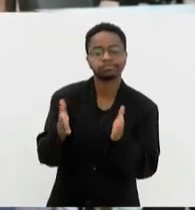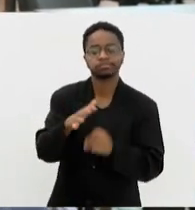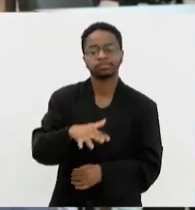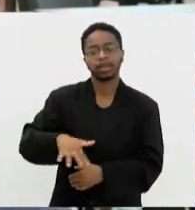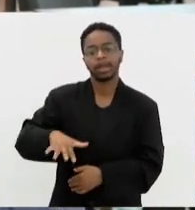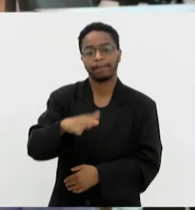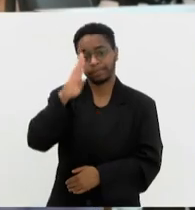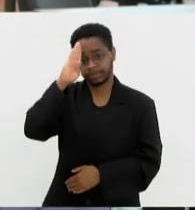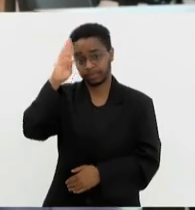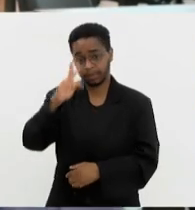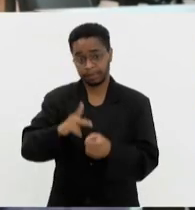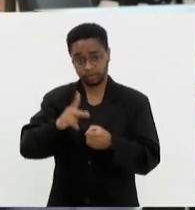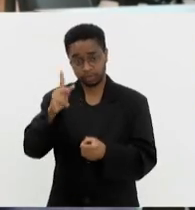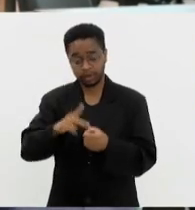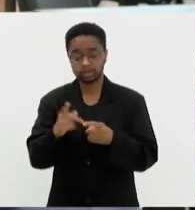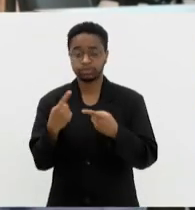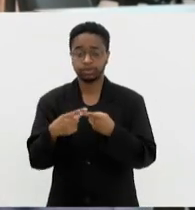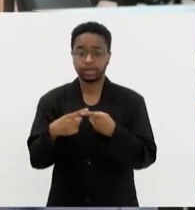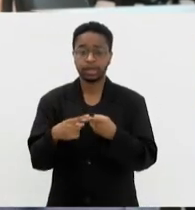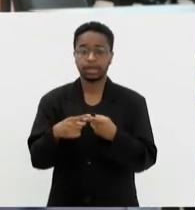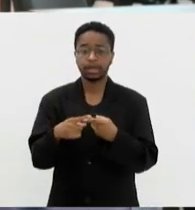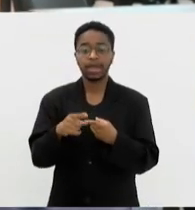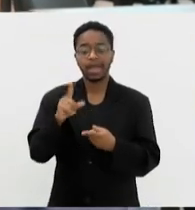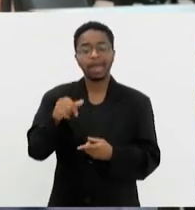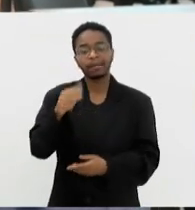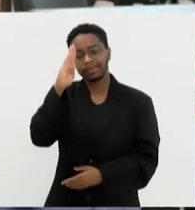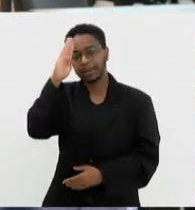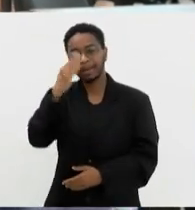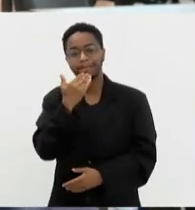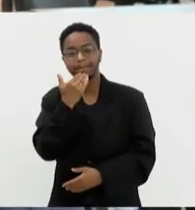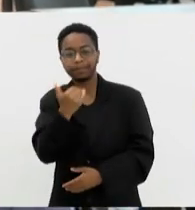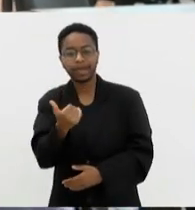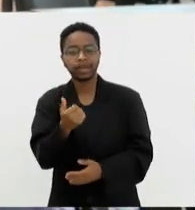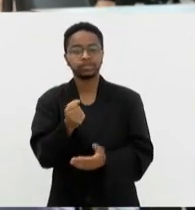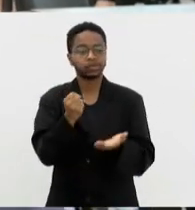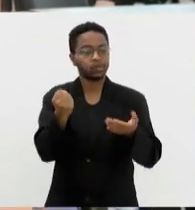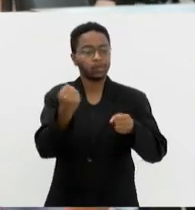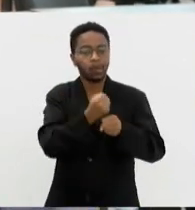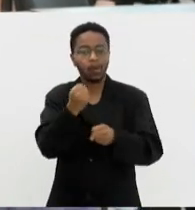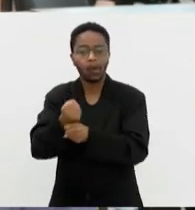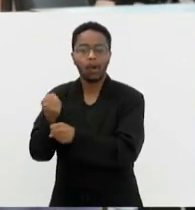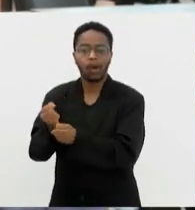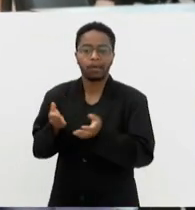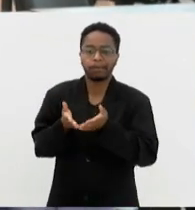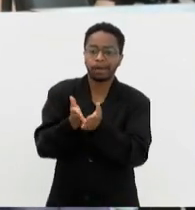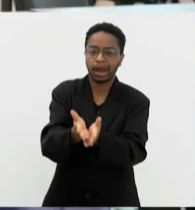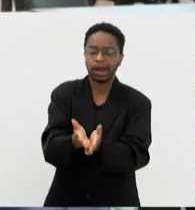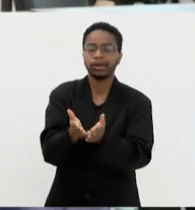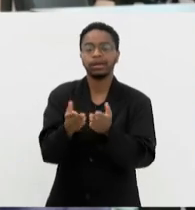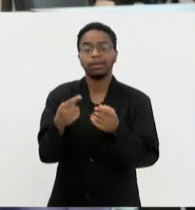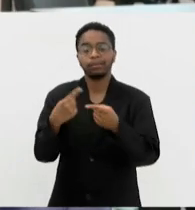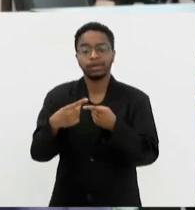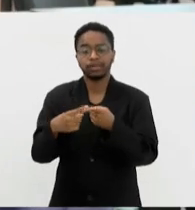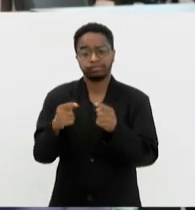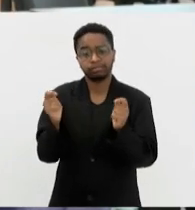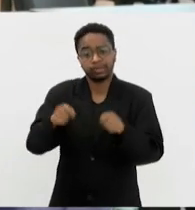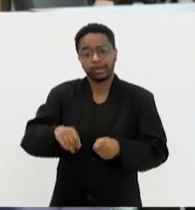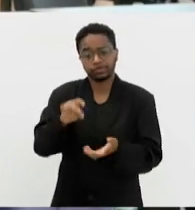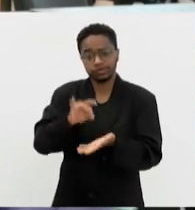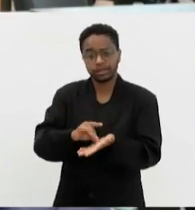especialmente a Petrobras, que é quem faz grande parte das encomendas de construção de embarcações, de navios, para que a gente possa ter